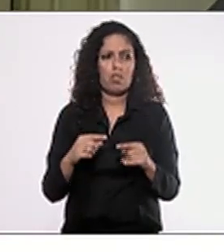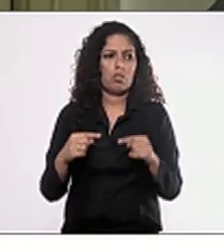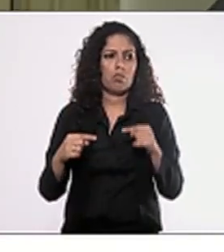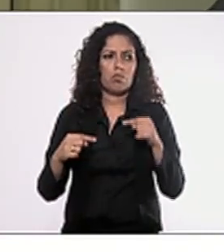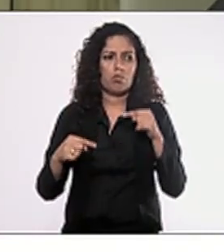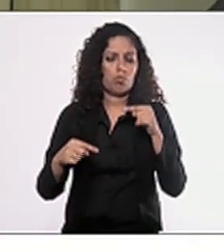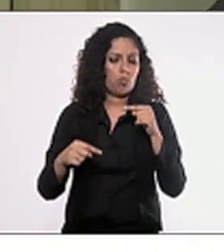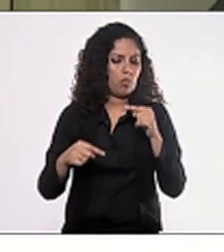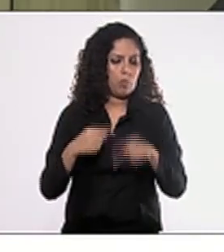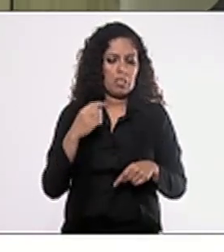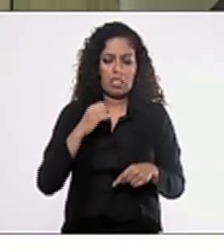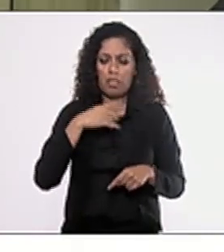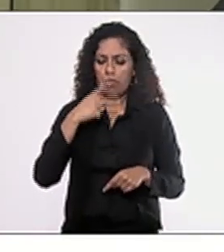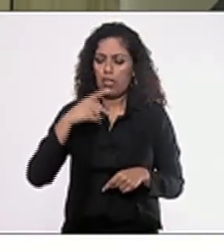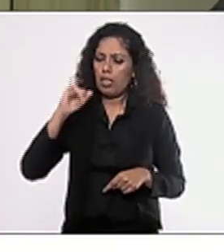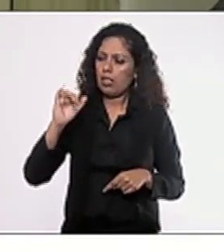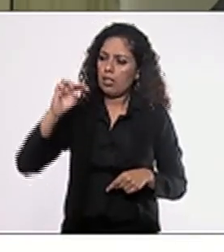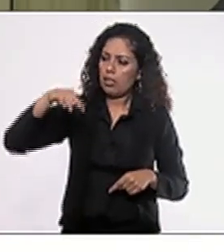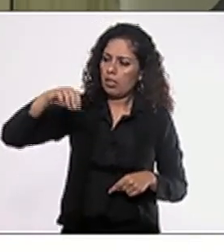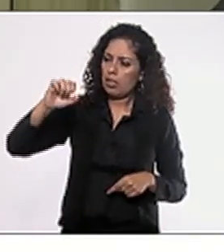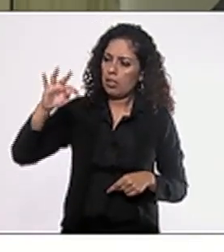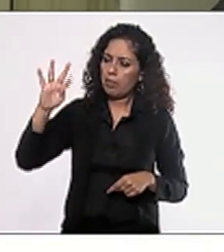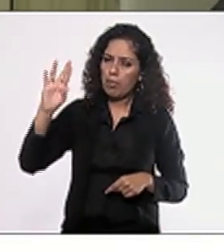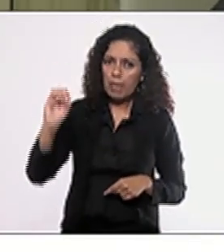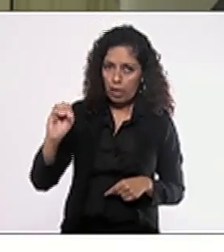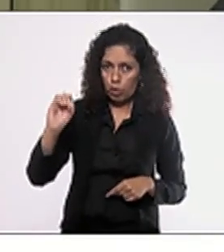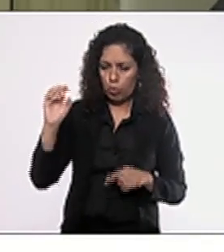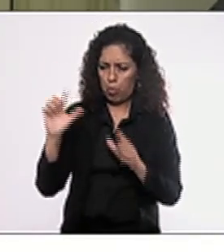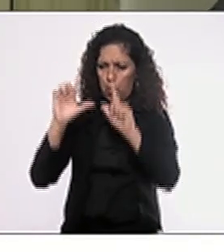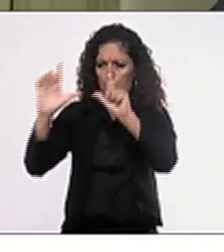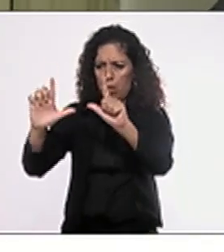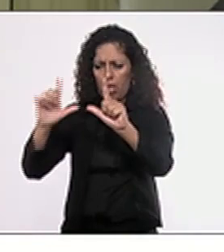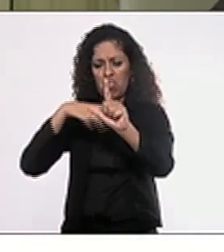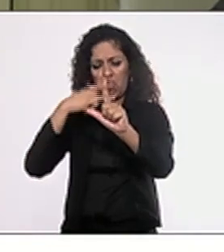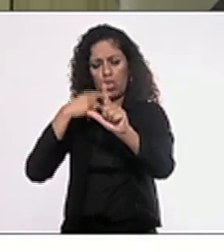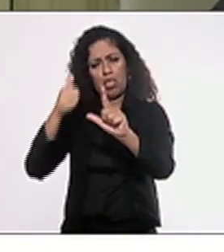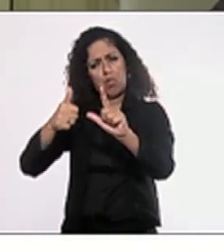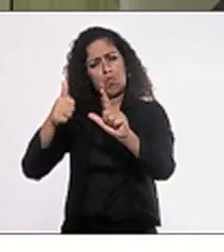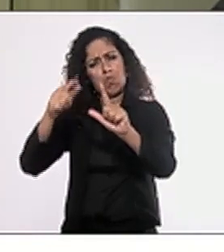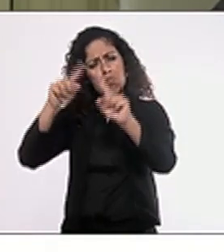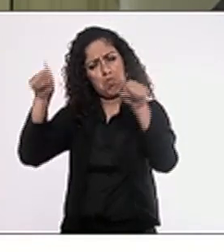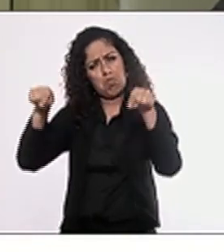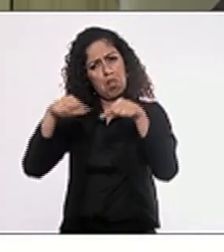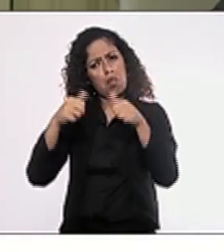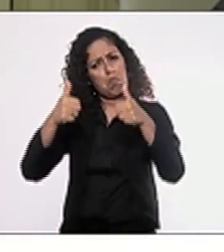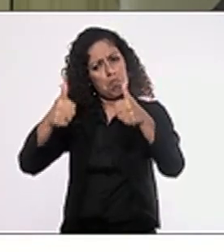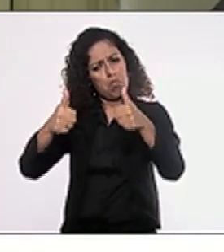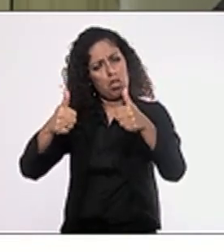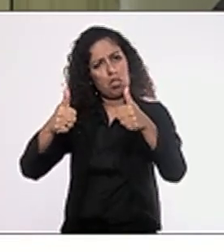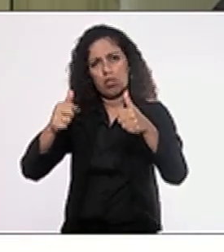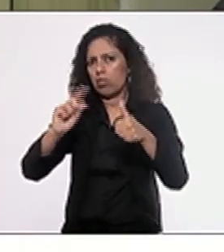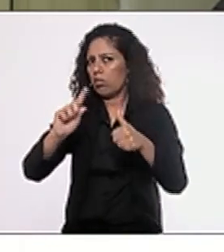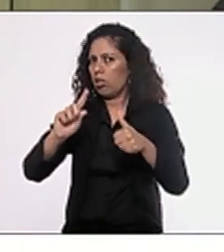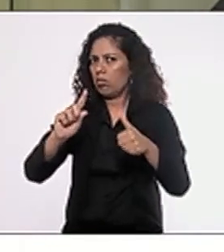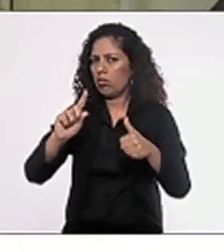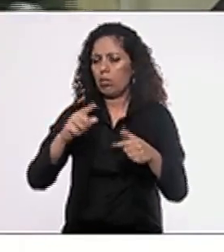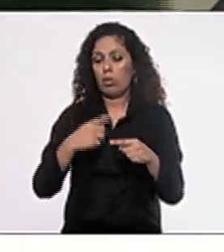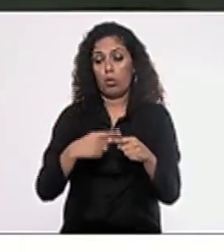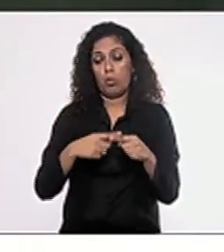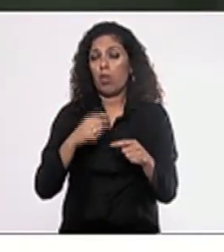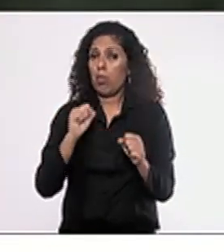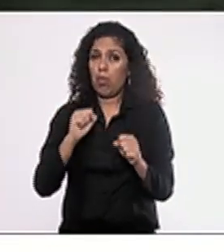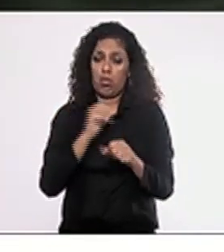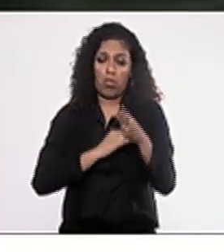selo do Inmetro dizendo que aquele hidrômetro funciona bem, porque o selo foi dado quando ele foi instalado, e ele pode ter sido instalado há 10